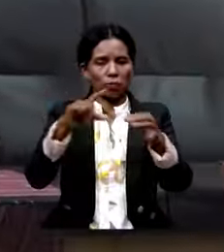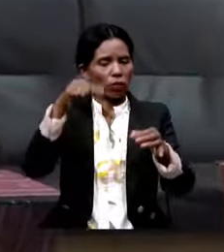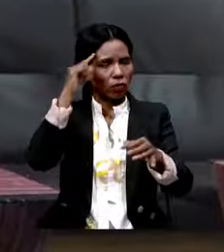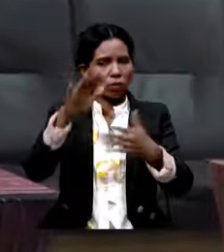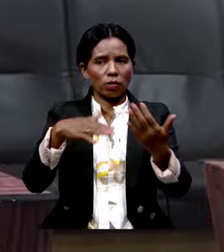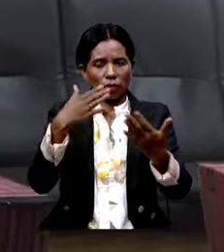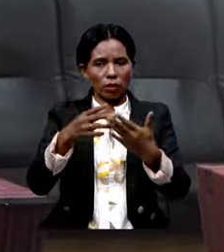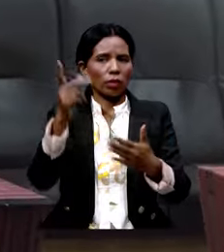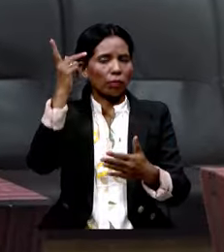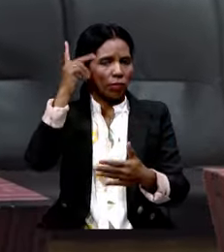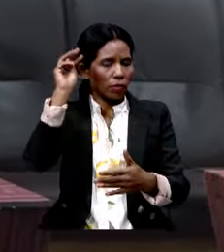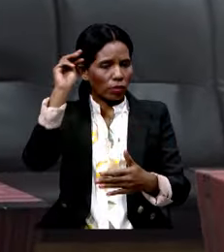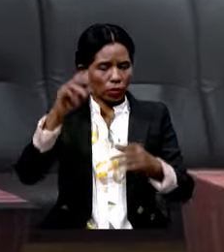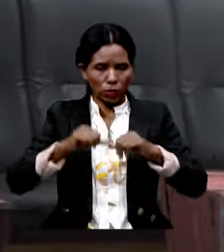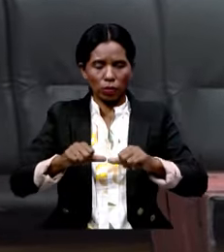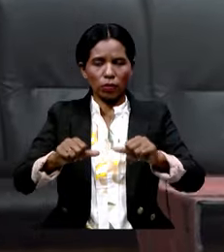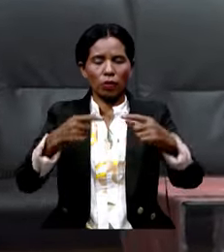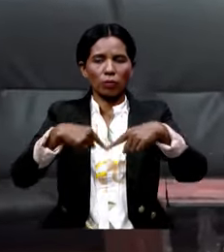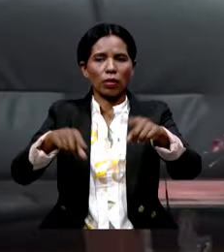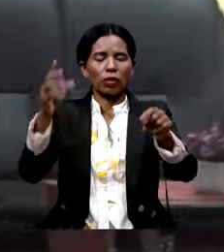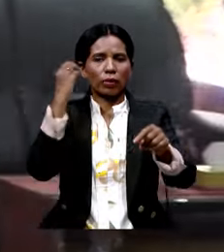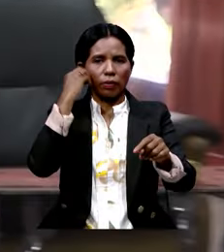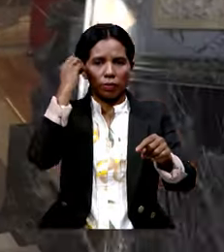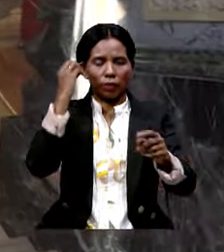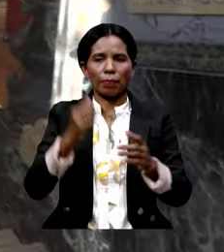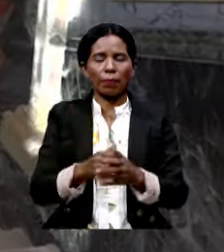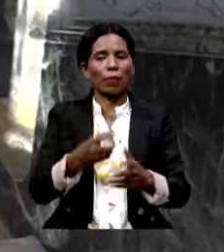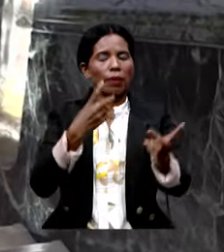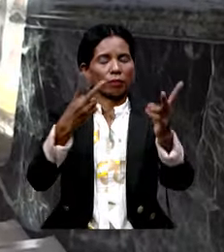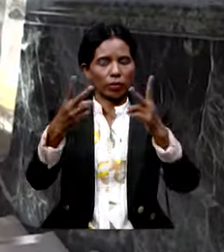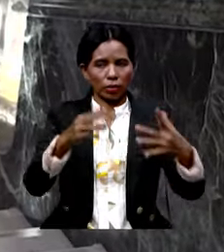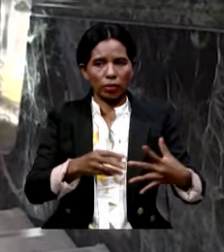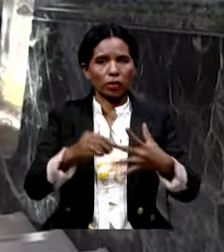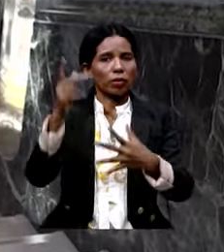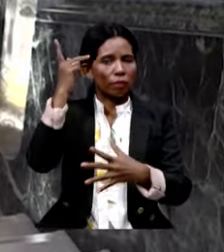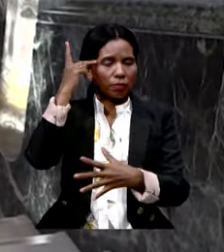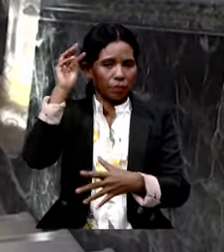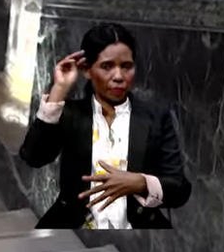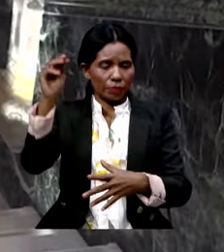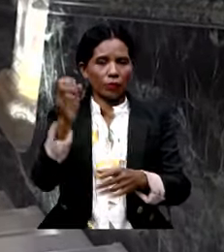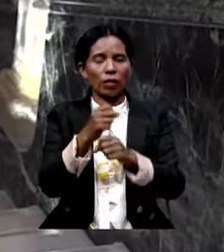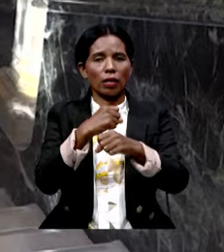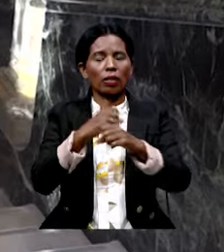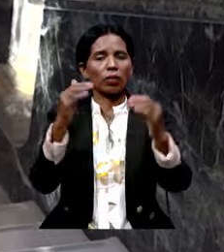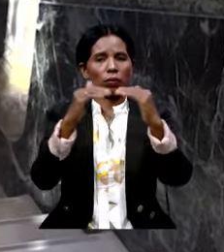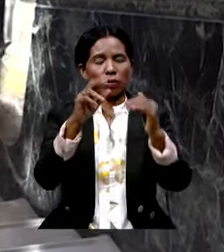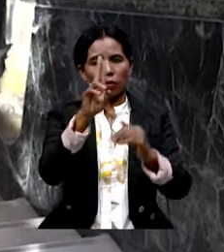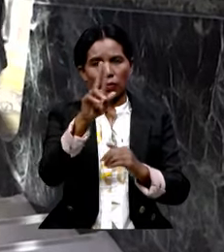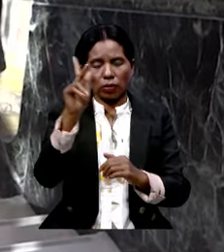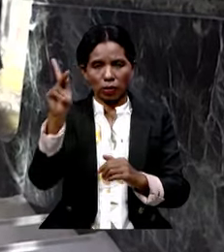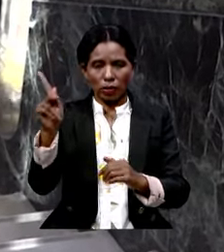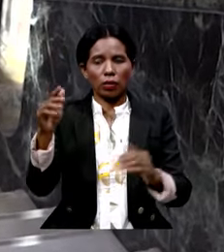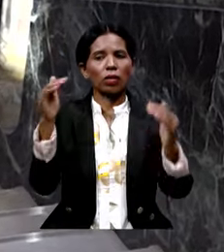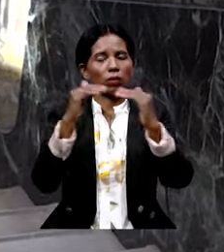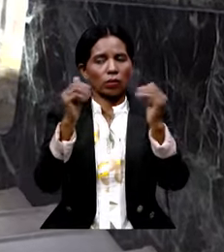no Ne primeiro-ministro, continua que era Bahia Residência. E a visita oficial Ne primeiro-ministro, Halau Uluk, Reino Unido, onde